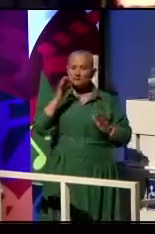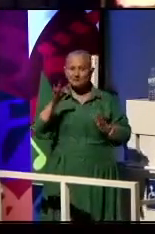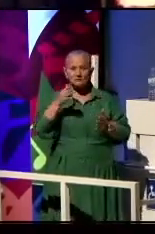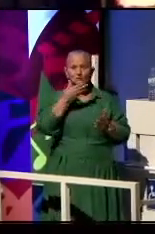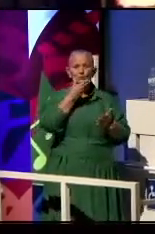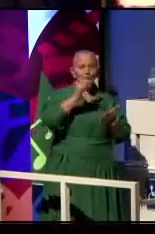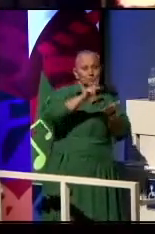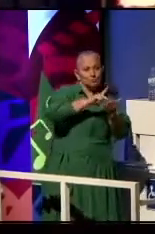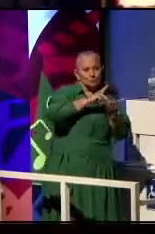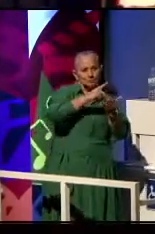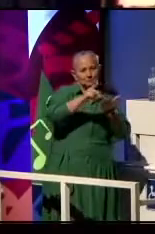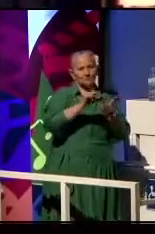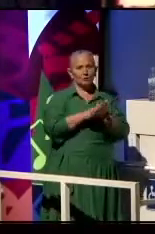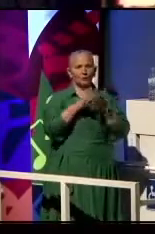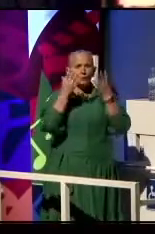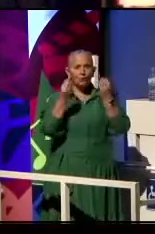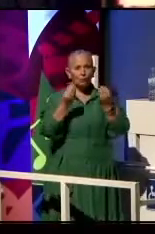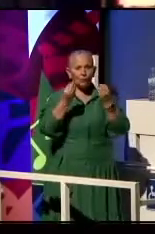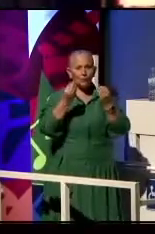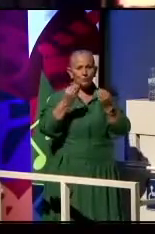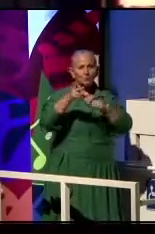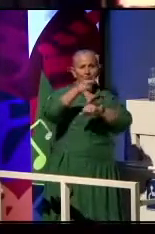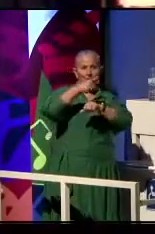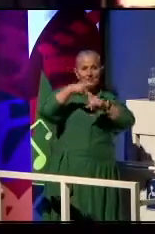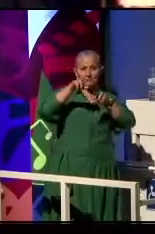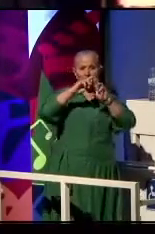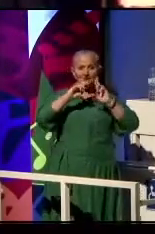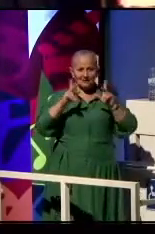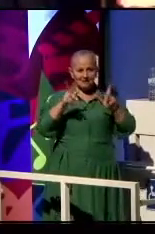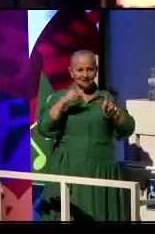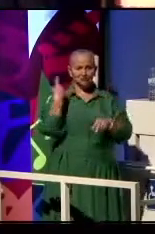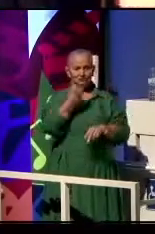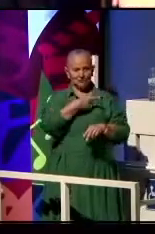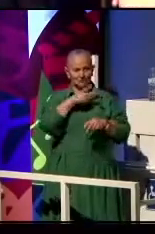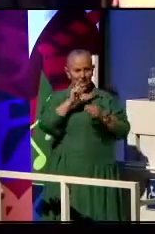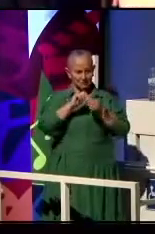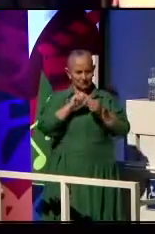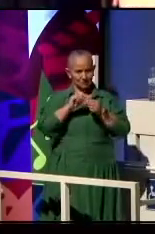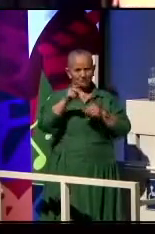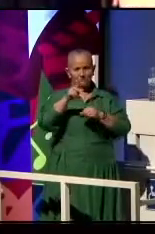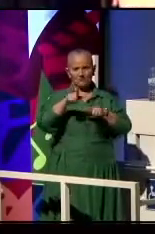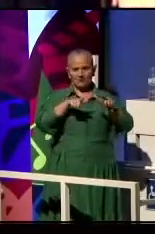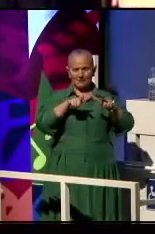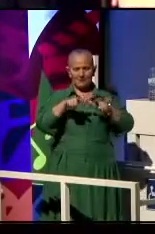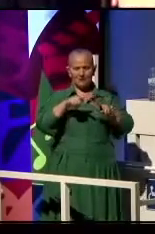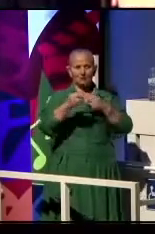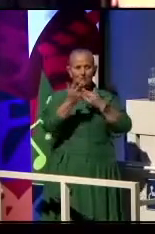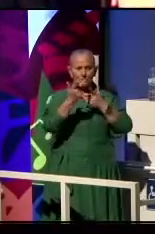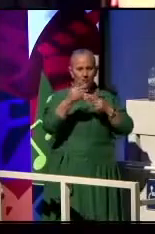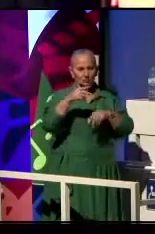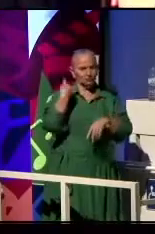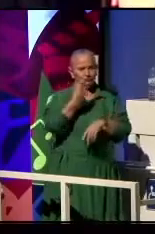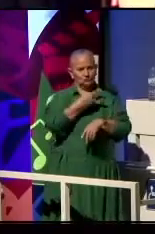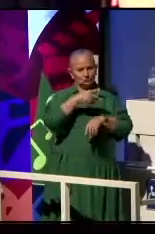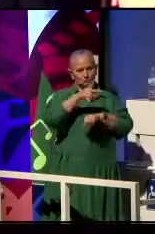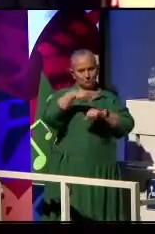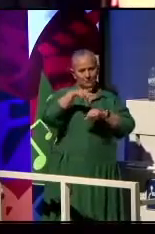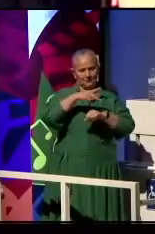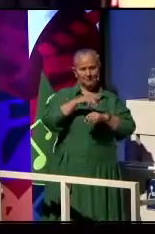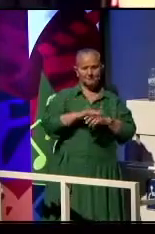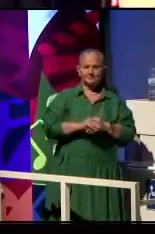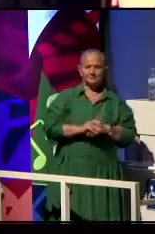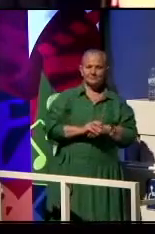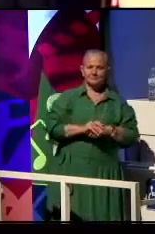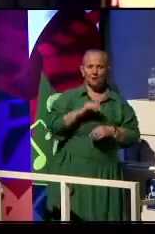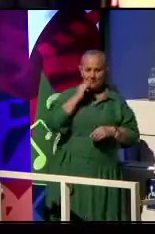lá fora por esse trabalho que acontece aqui, né, no país. Os três estão de frente para a plateia. Do Milton é a música